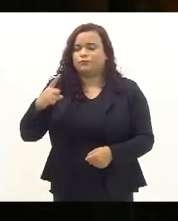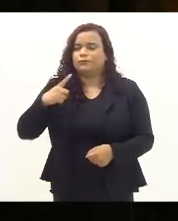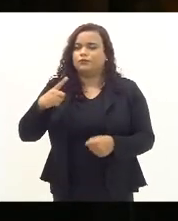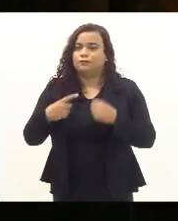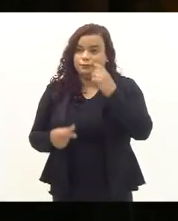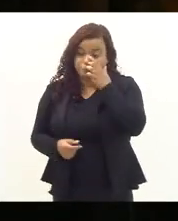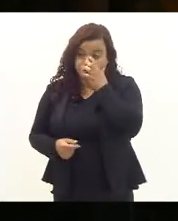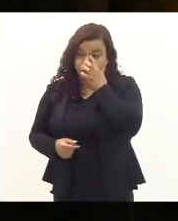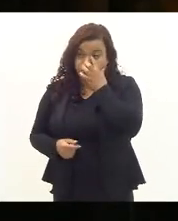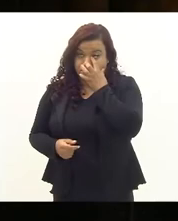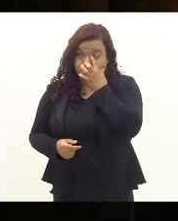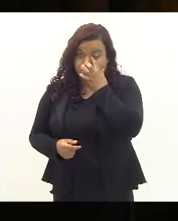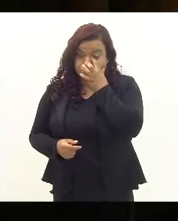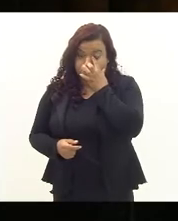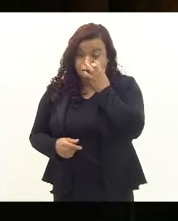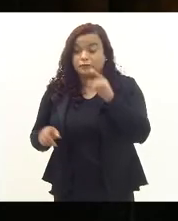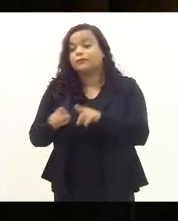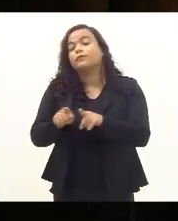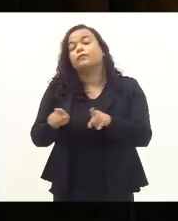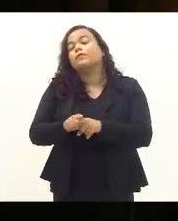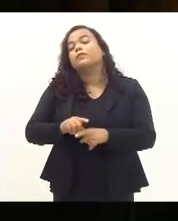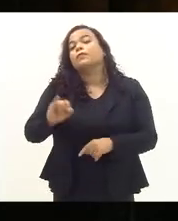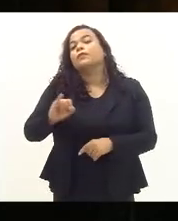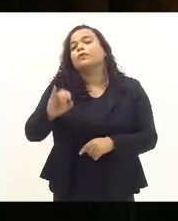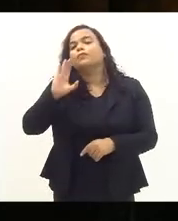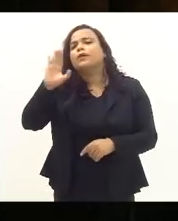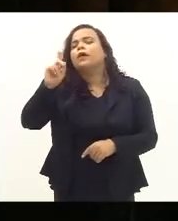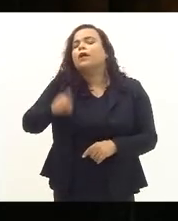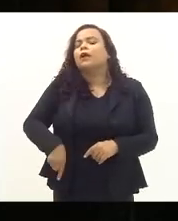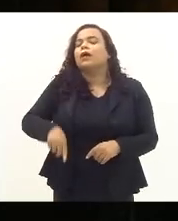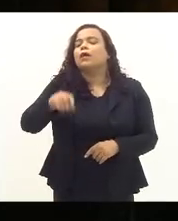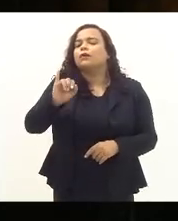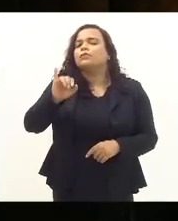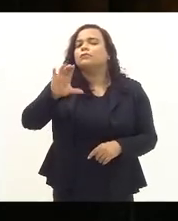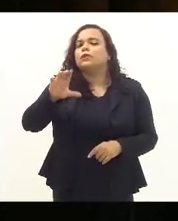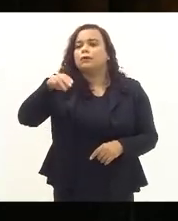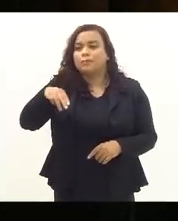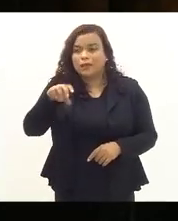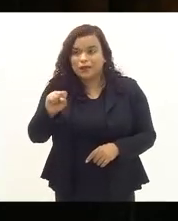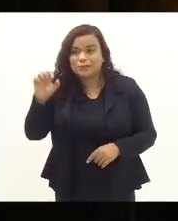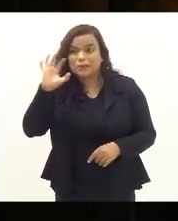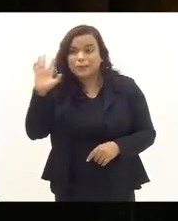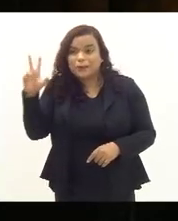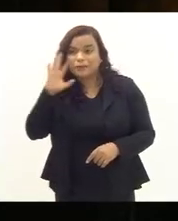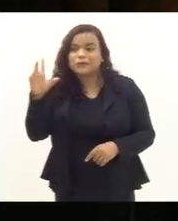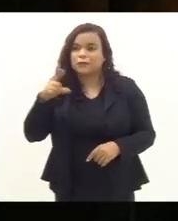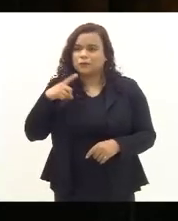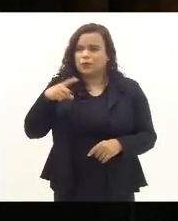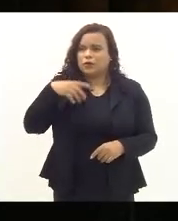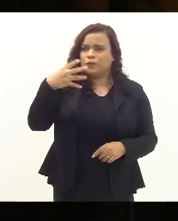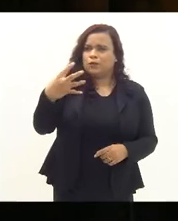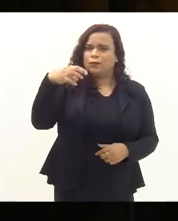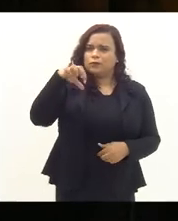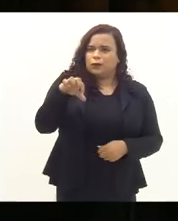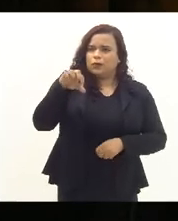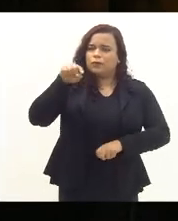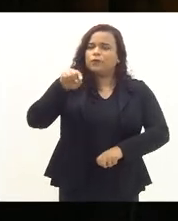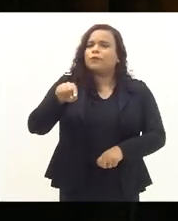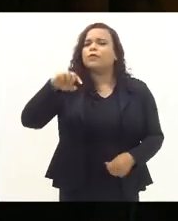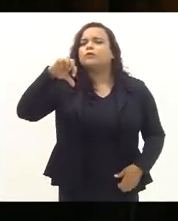já o principal tributo o ICMS apresenta uma previsão de 49 pontos